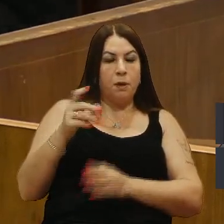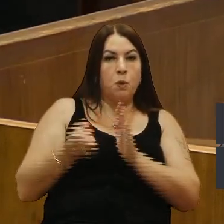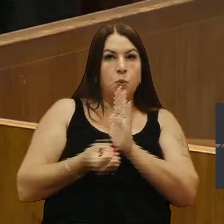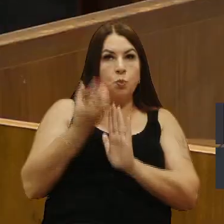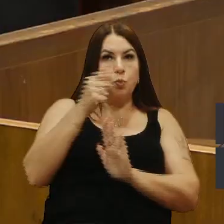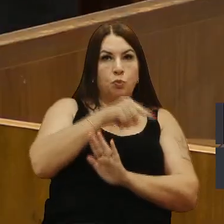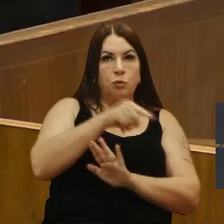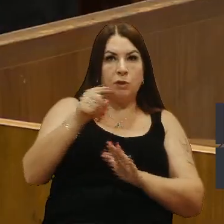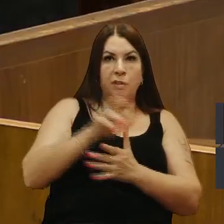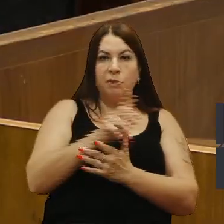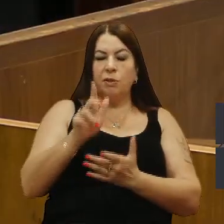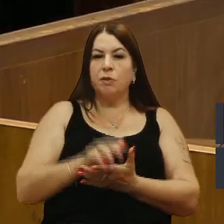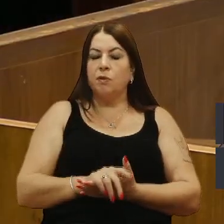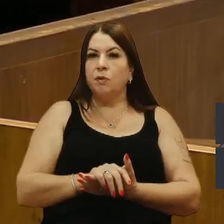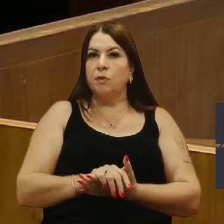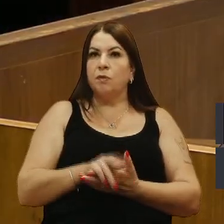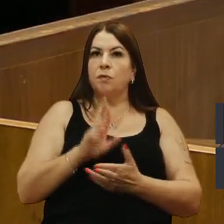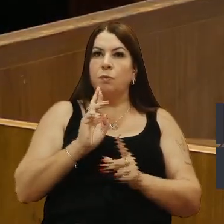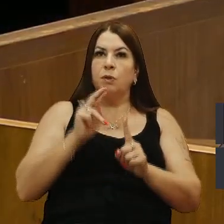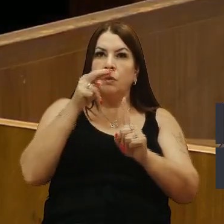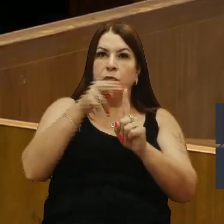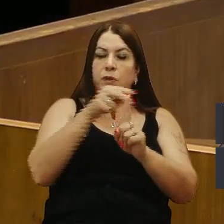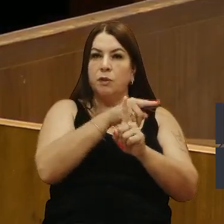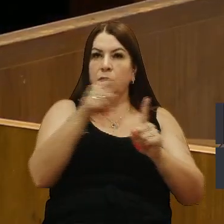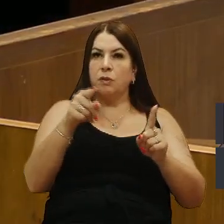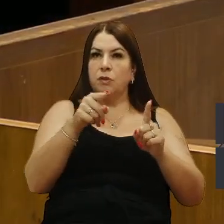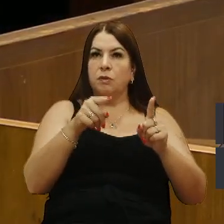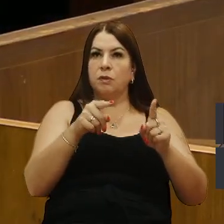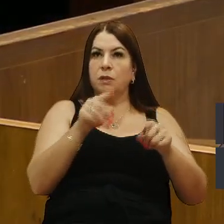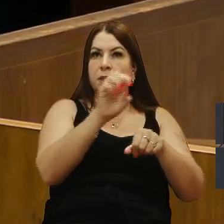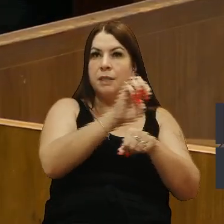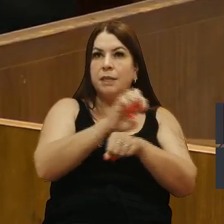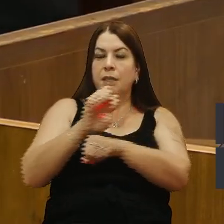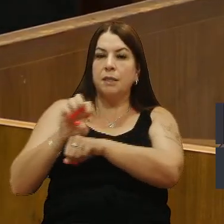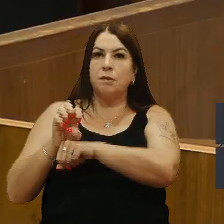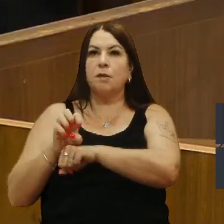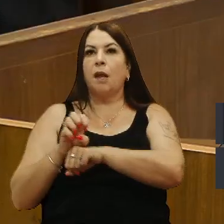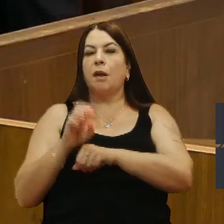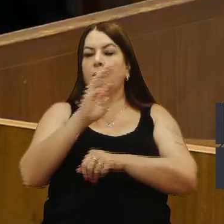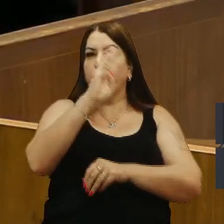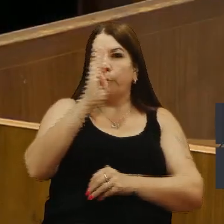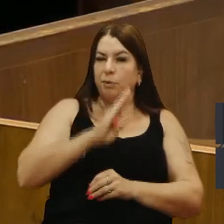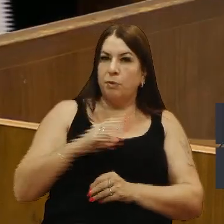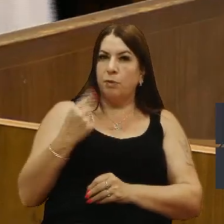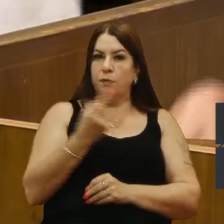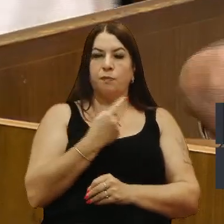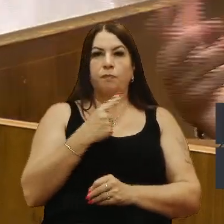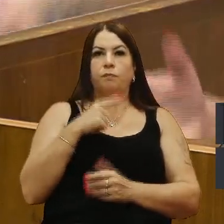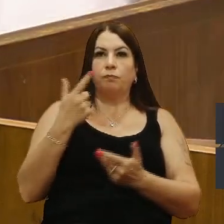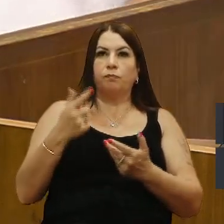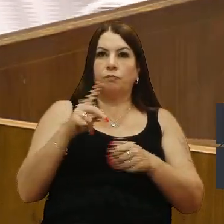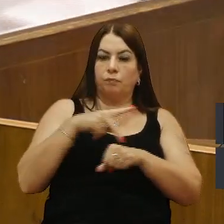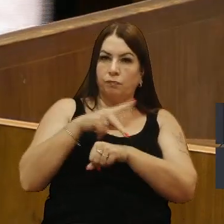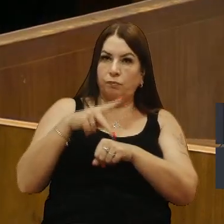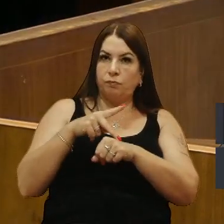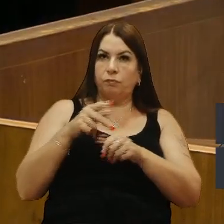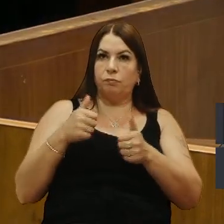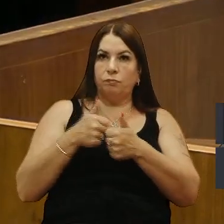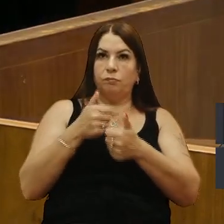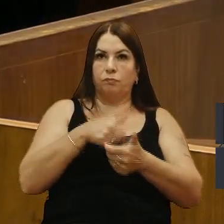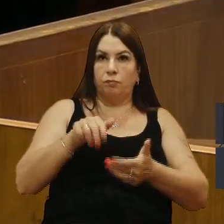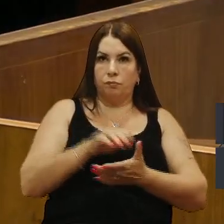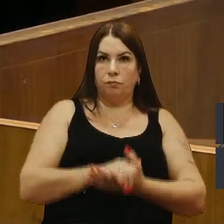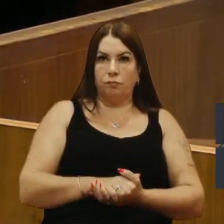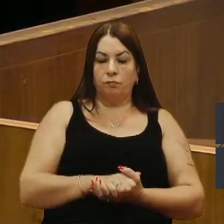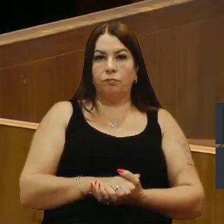surgiu aqui e hoje é uma referência em vários estados do Brasil, mas também em outros países próximos